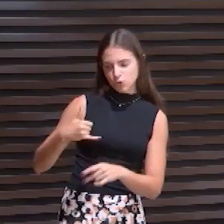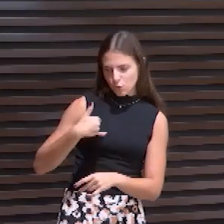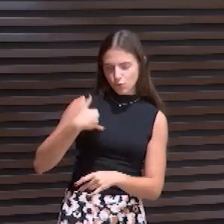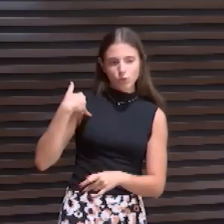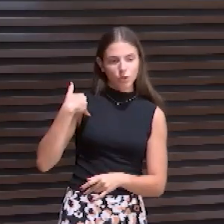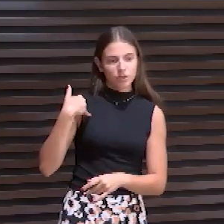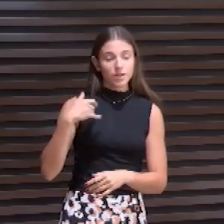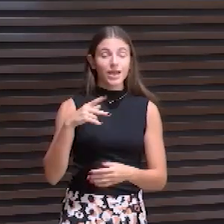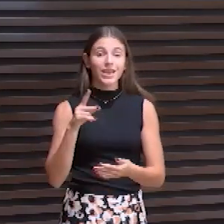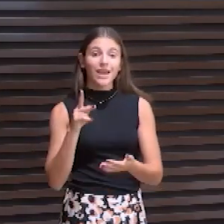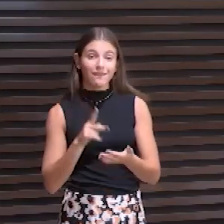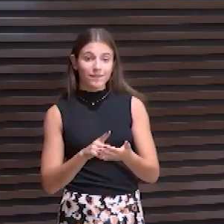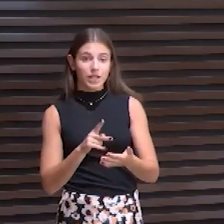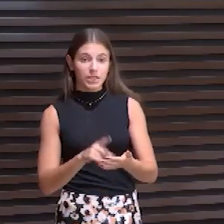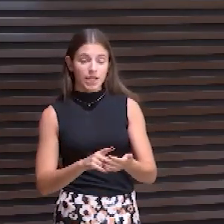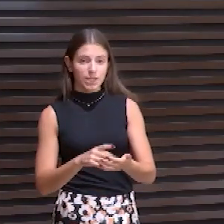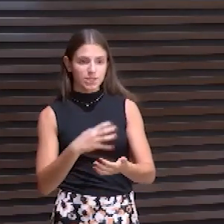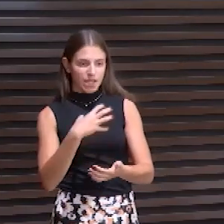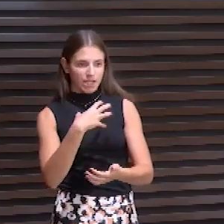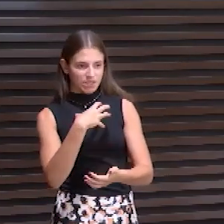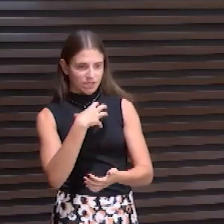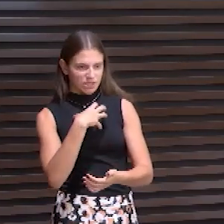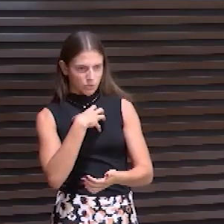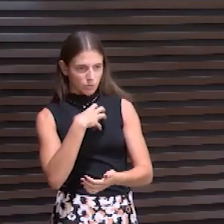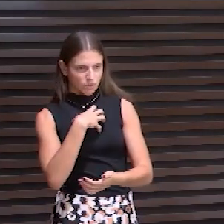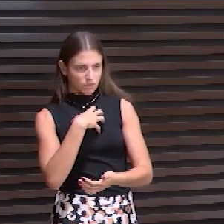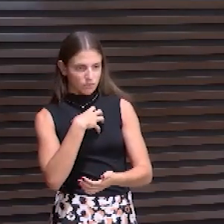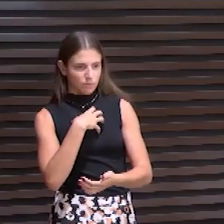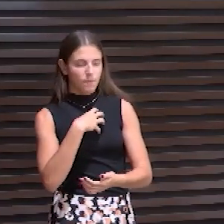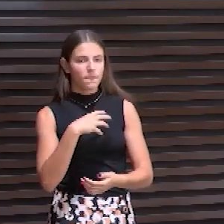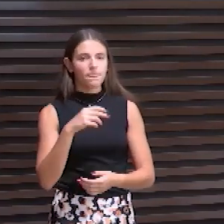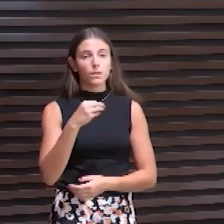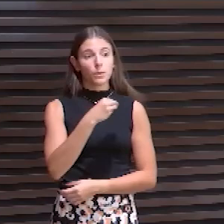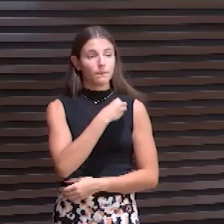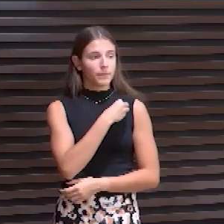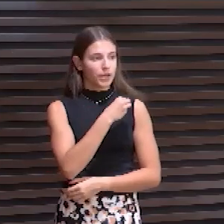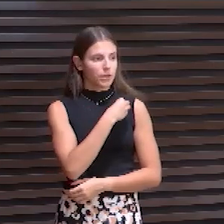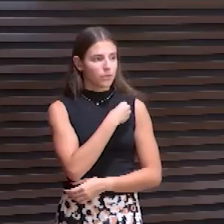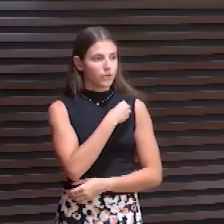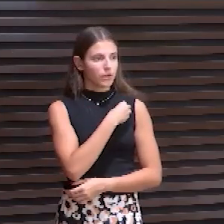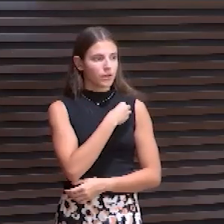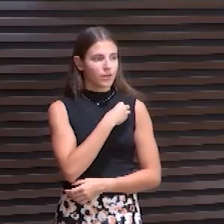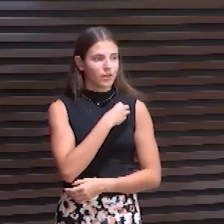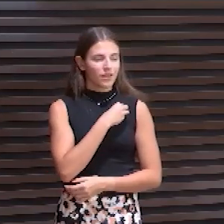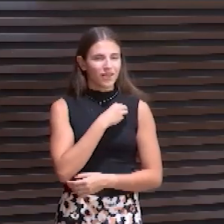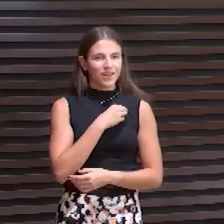condição do pecador é sempre menos aceitável para o hipócrita religioso.